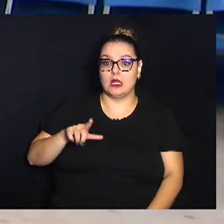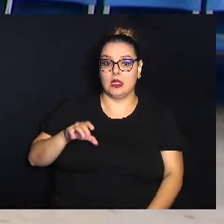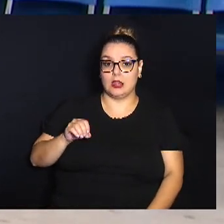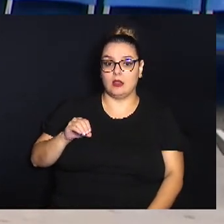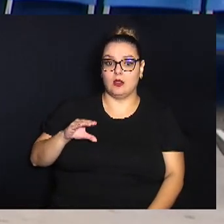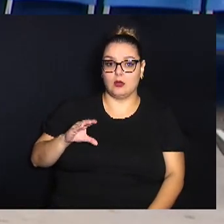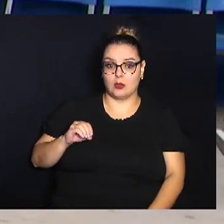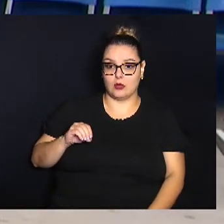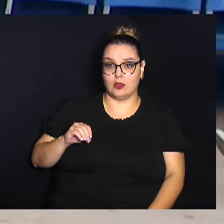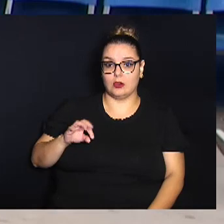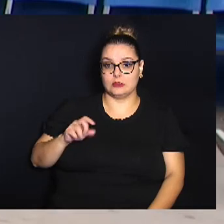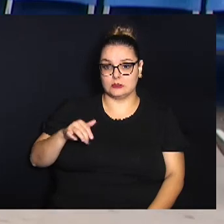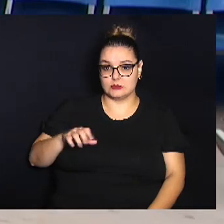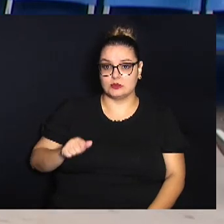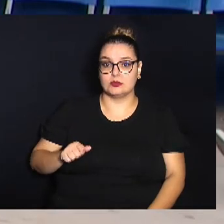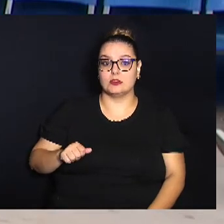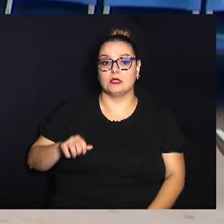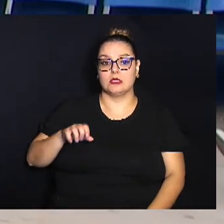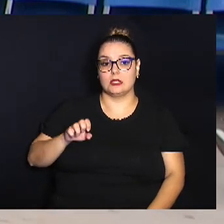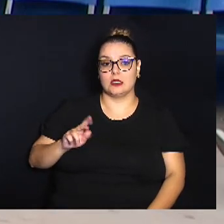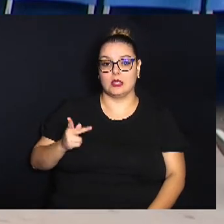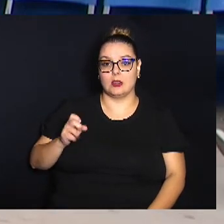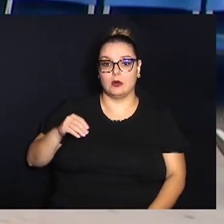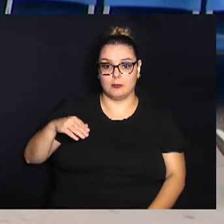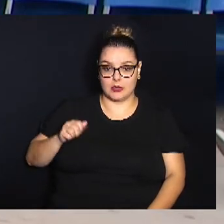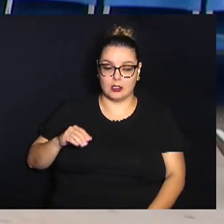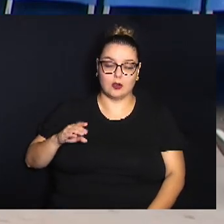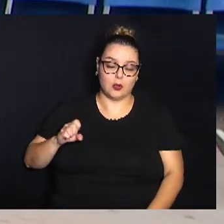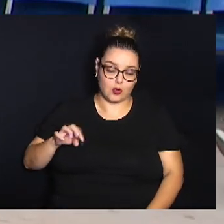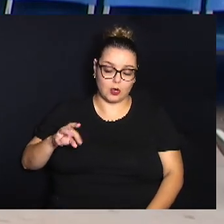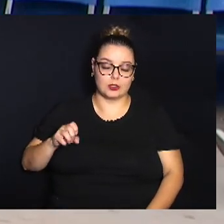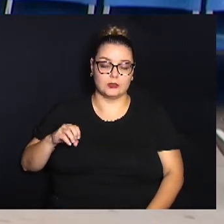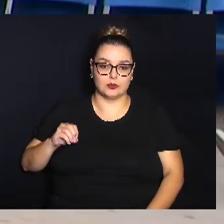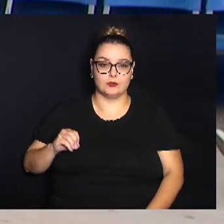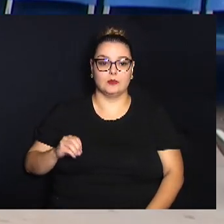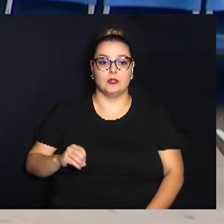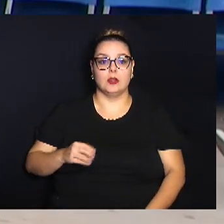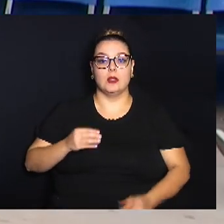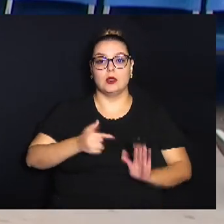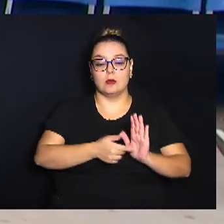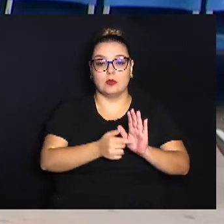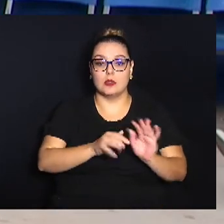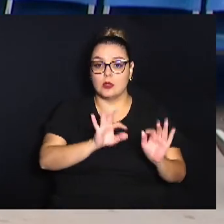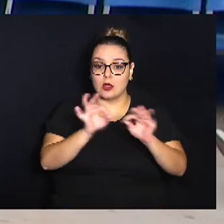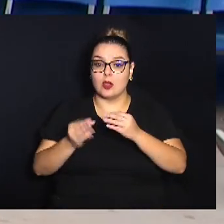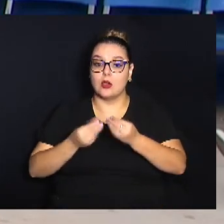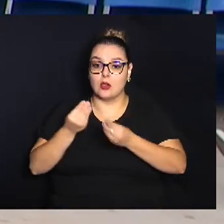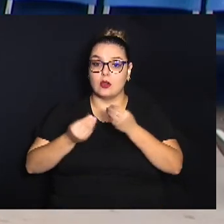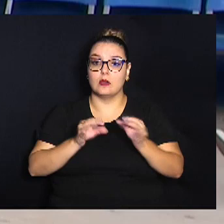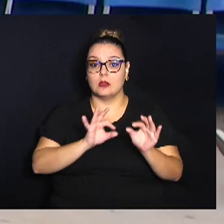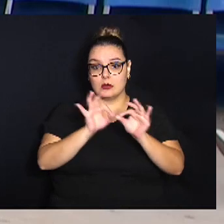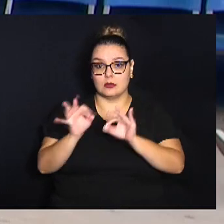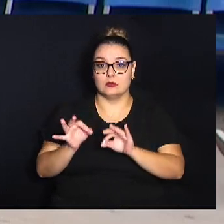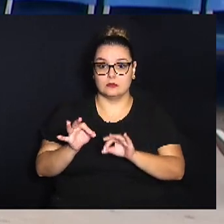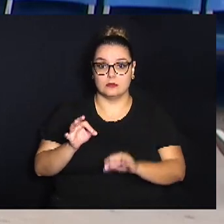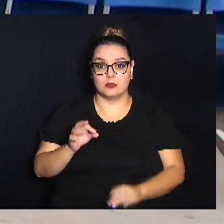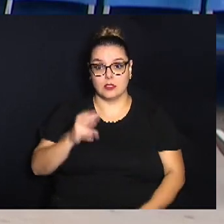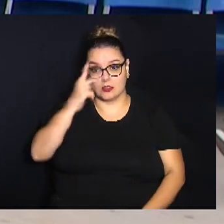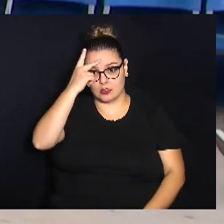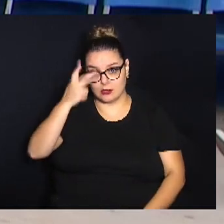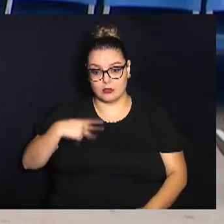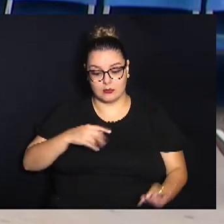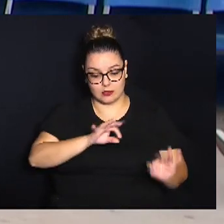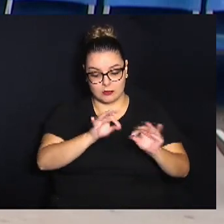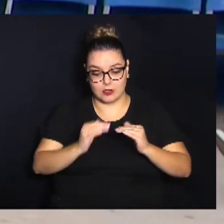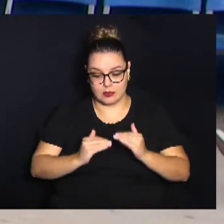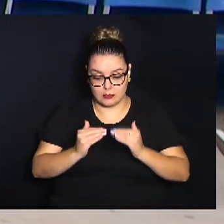do hematócrito. A gente costuma muito mostrar ao paciente também como ele está sendo acompanhado. E ele acompanha a sua